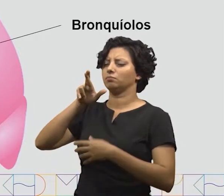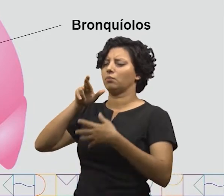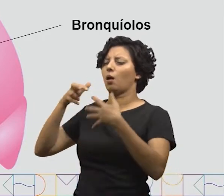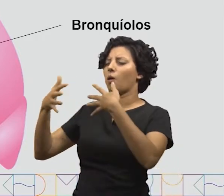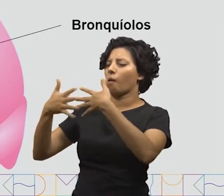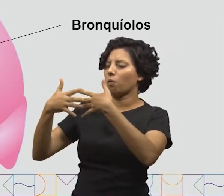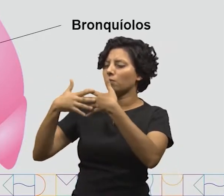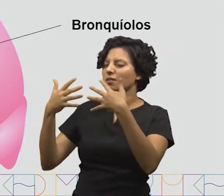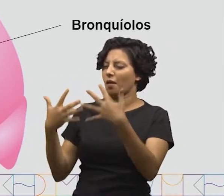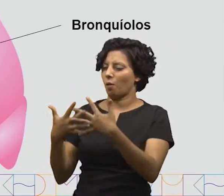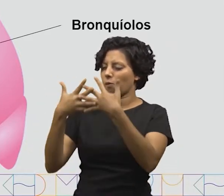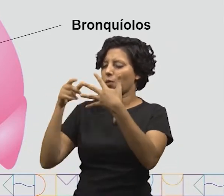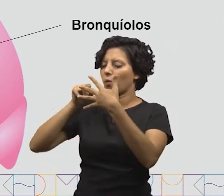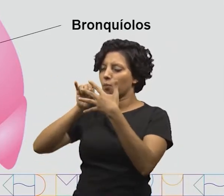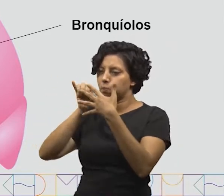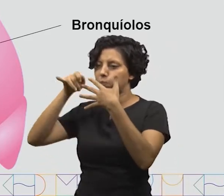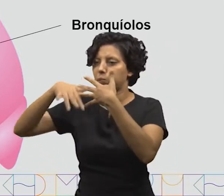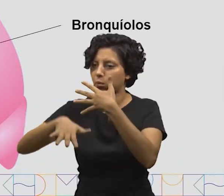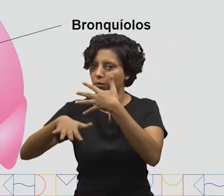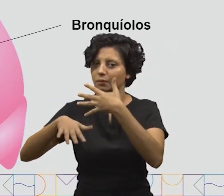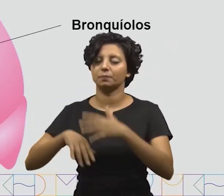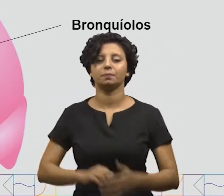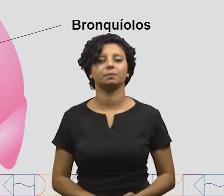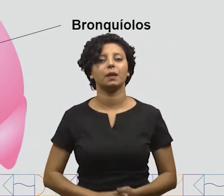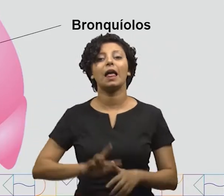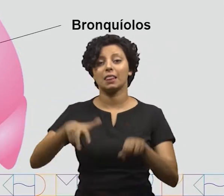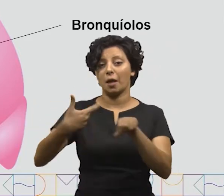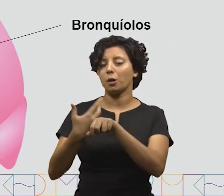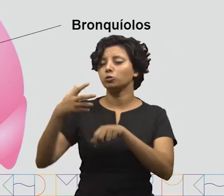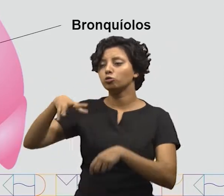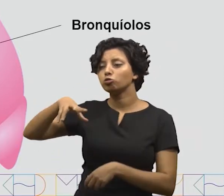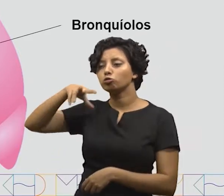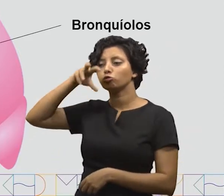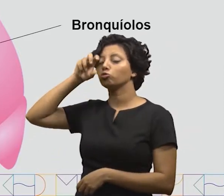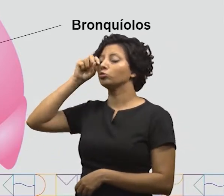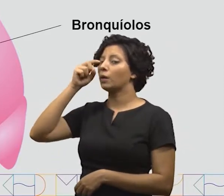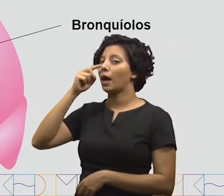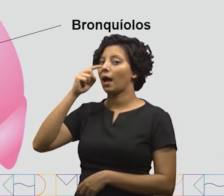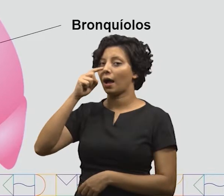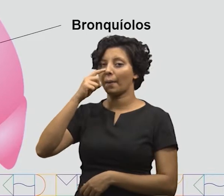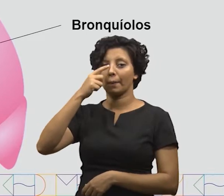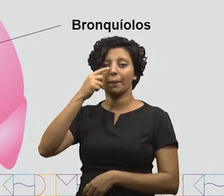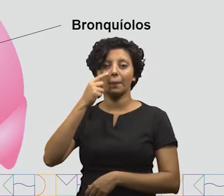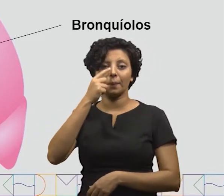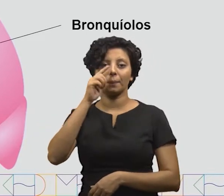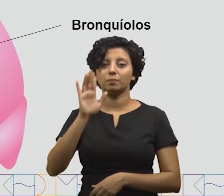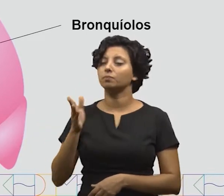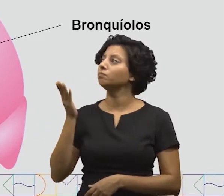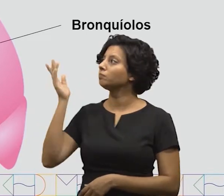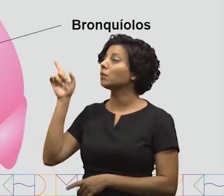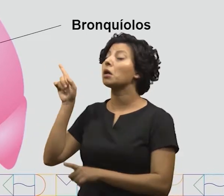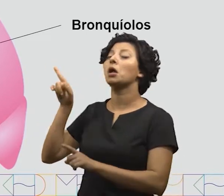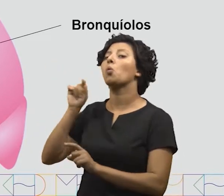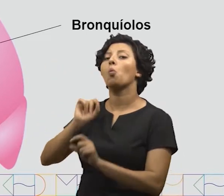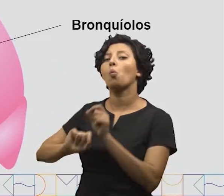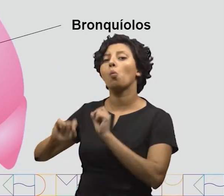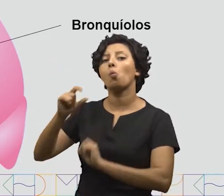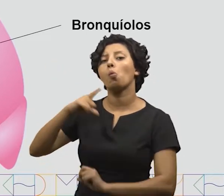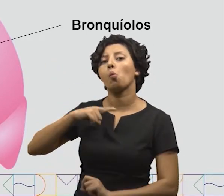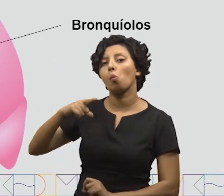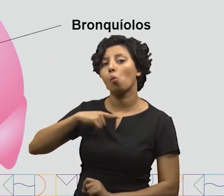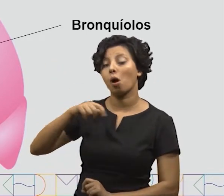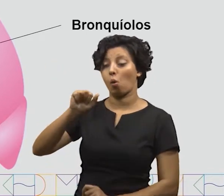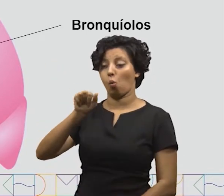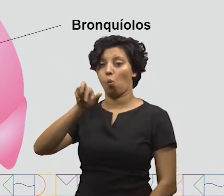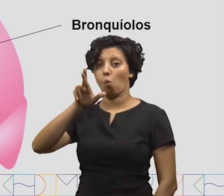corpo. Passado pela filtração do nariz, o ar vai para a cavidade nasal e é nesse local que o